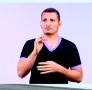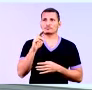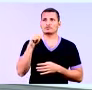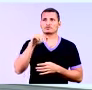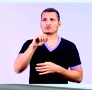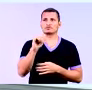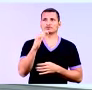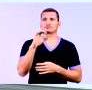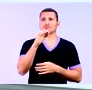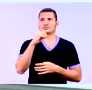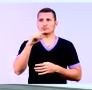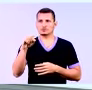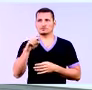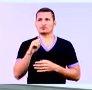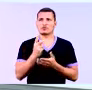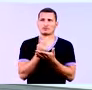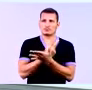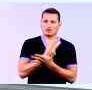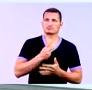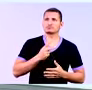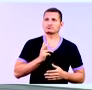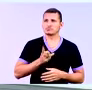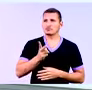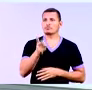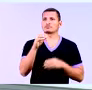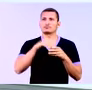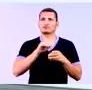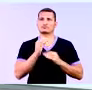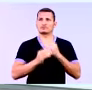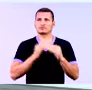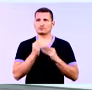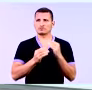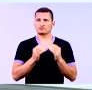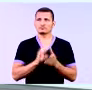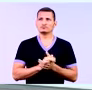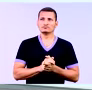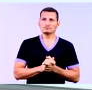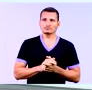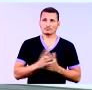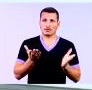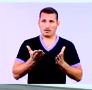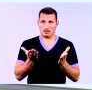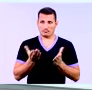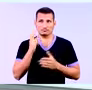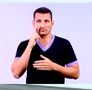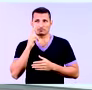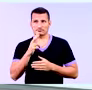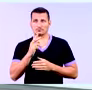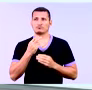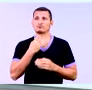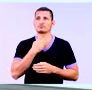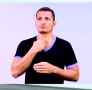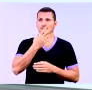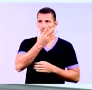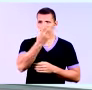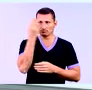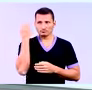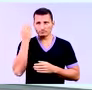transações que acontecem a todo momento num banco de dados. Agora veja, nós não podemos esquecer